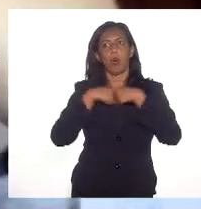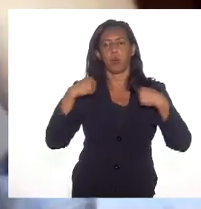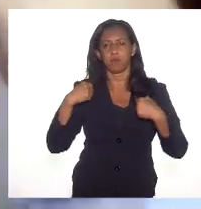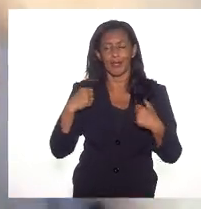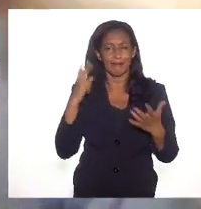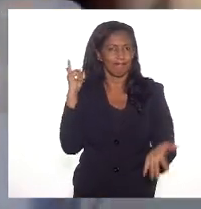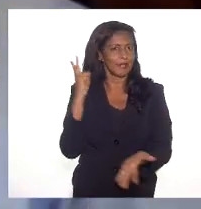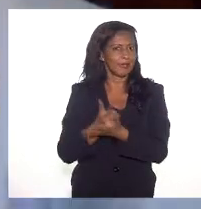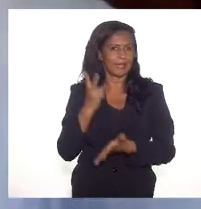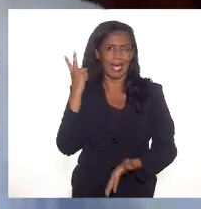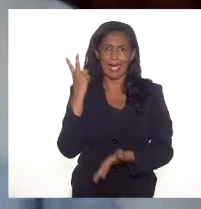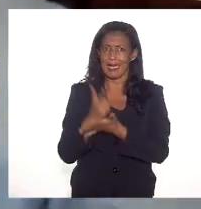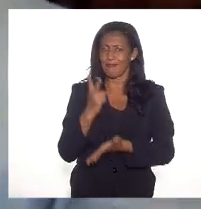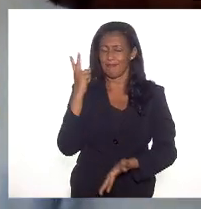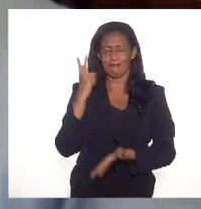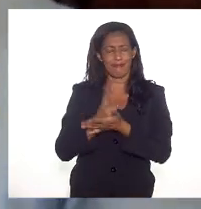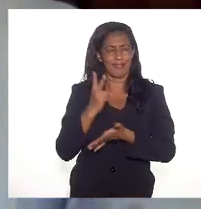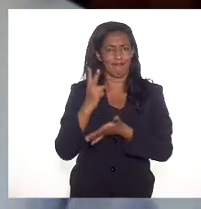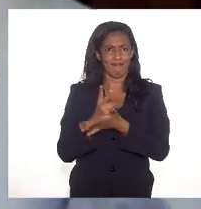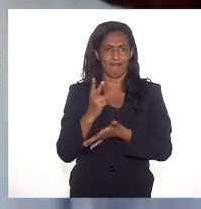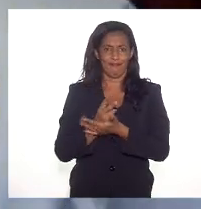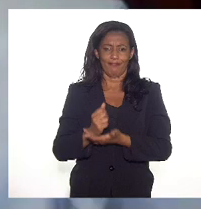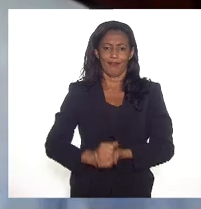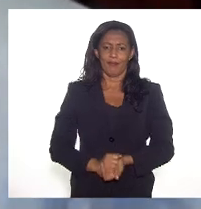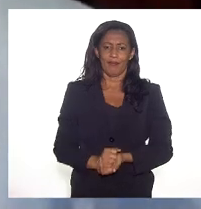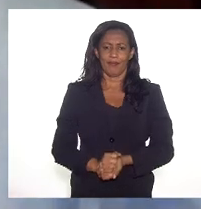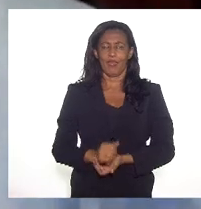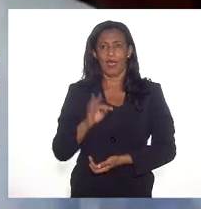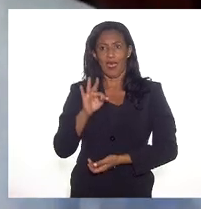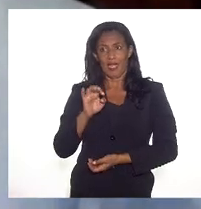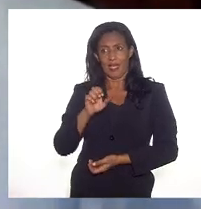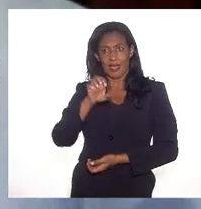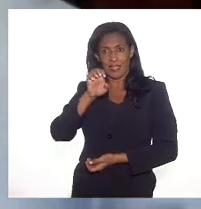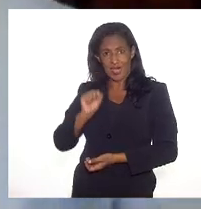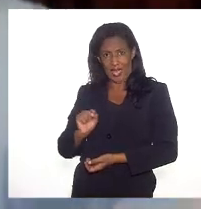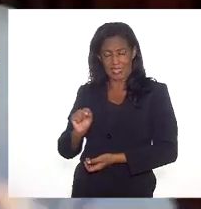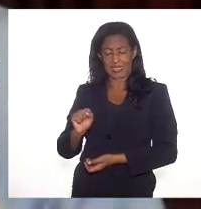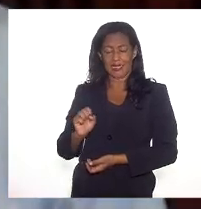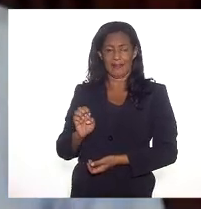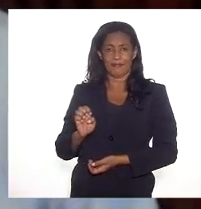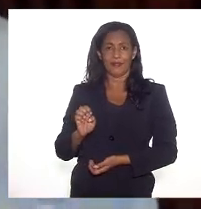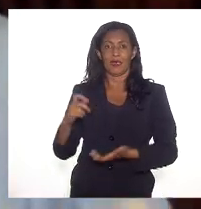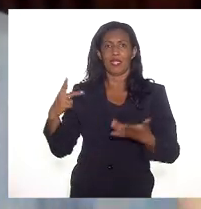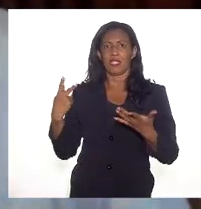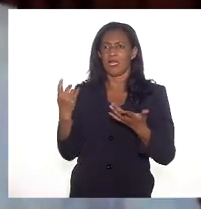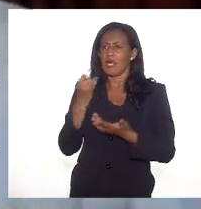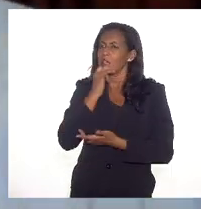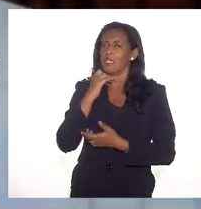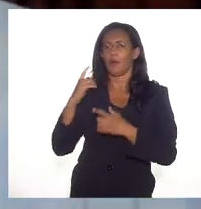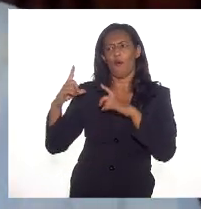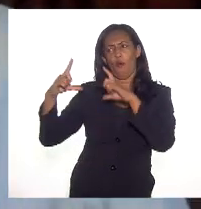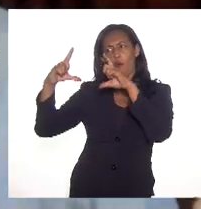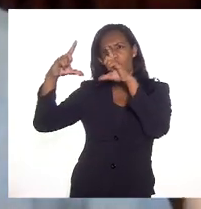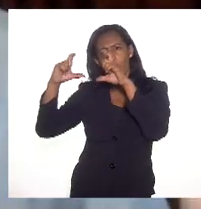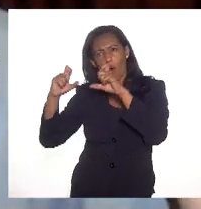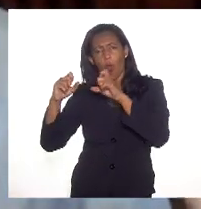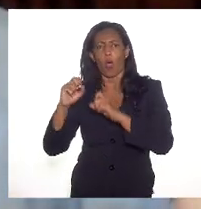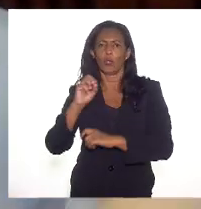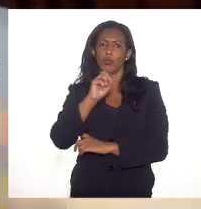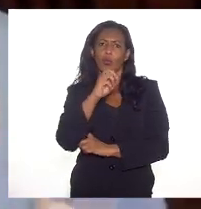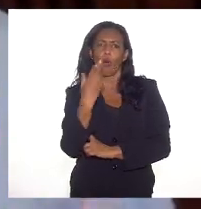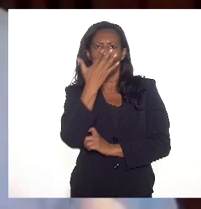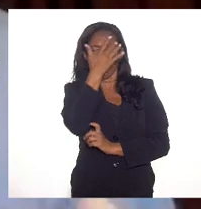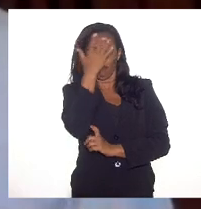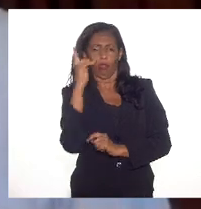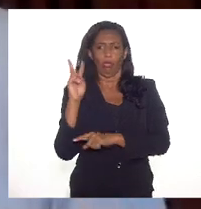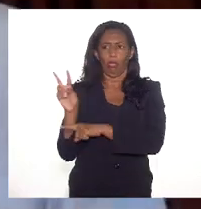uso do celular. Em que pese a questão de que, obviamente, foto, ou mesmo alguém podendo ver a